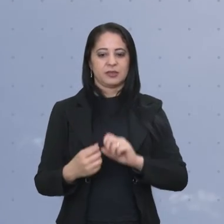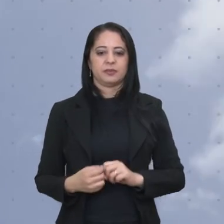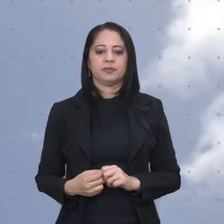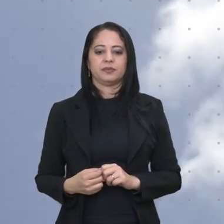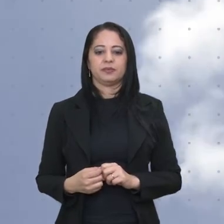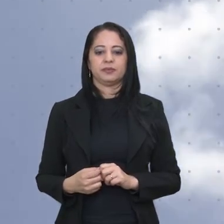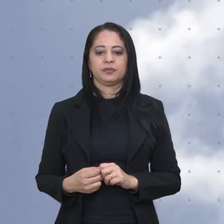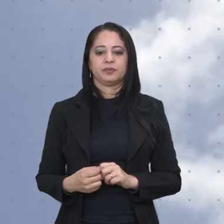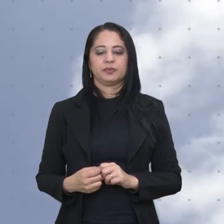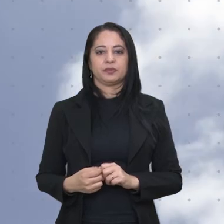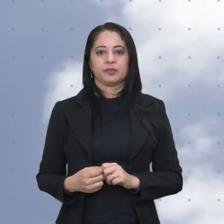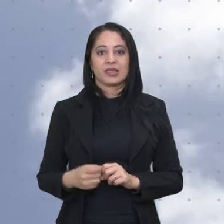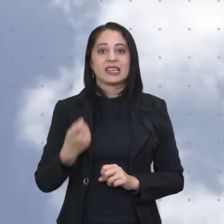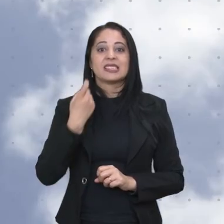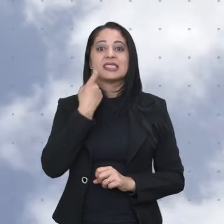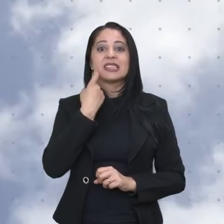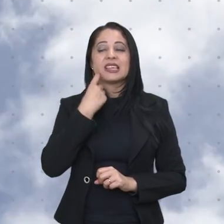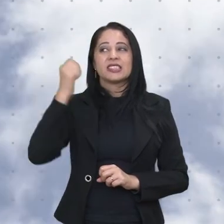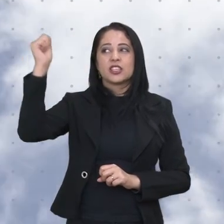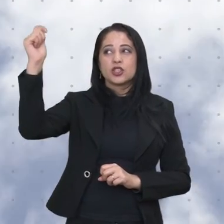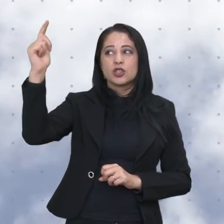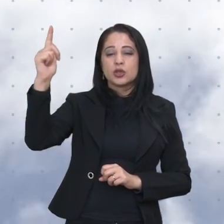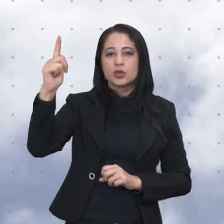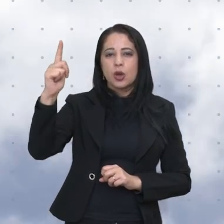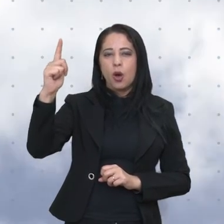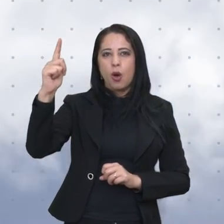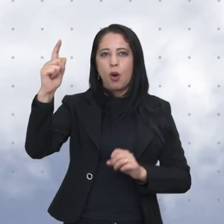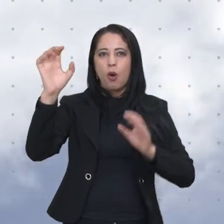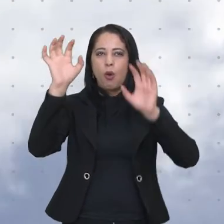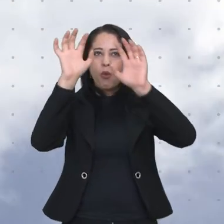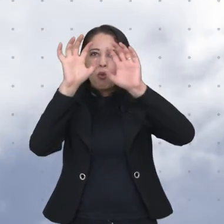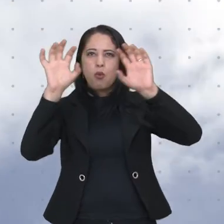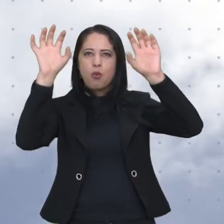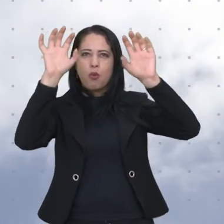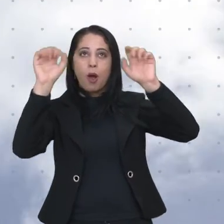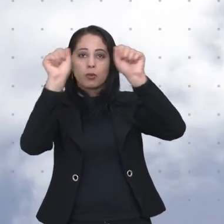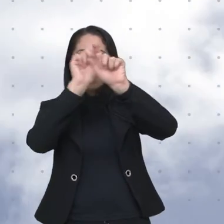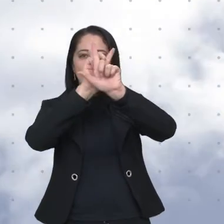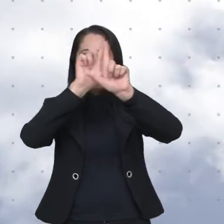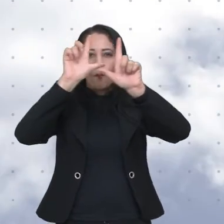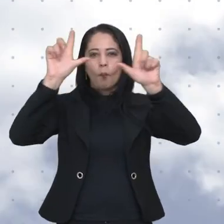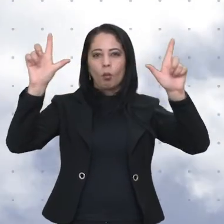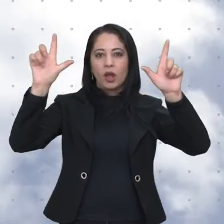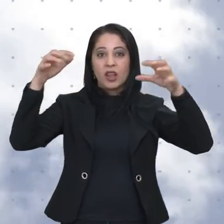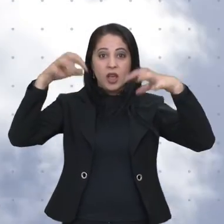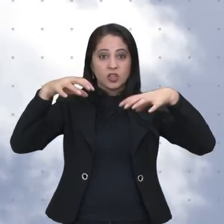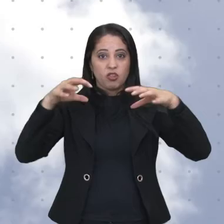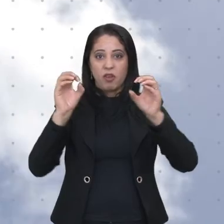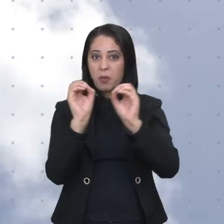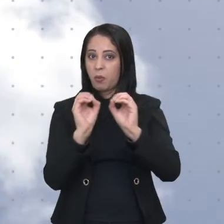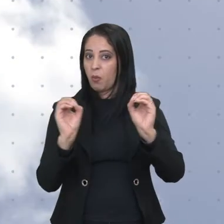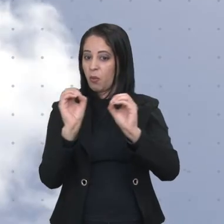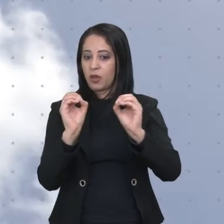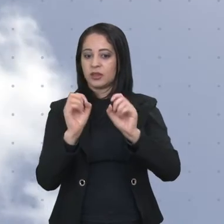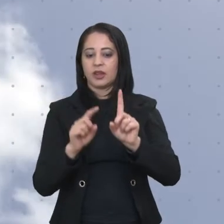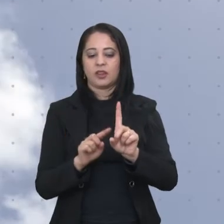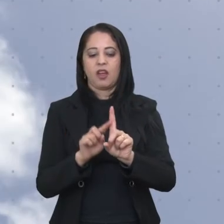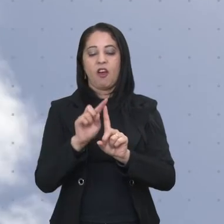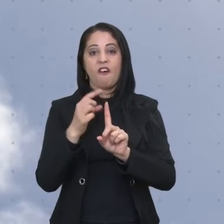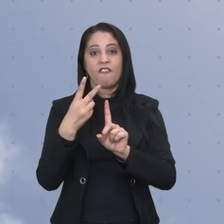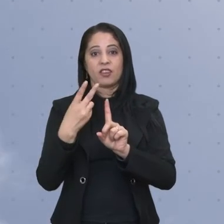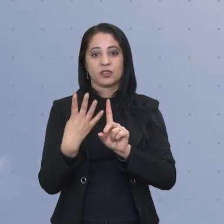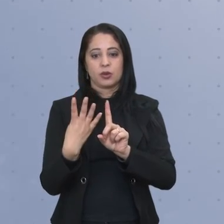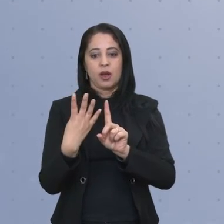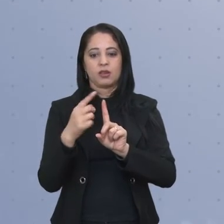graus, mínima 13. A sexta terá sol e céu aberto durante todo o dia. Não chove.